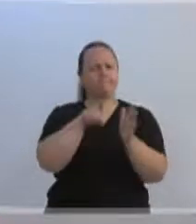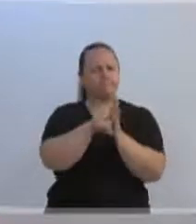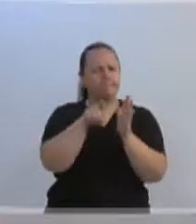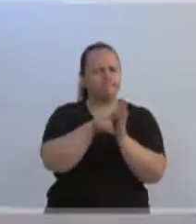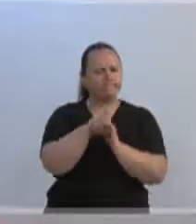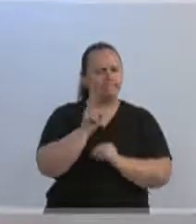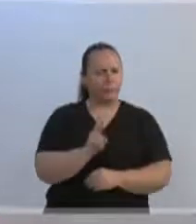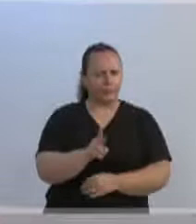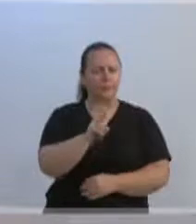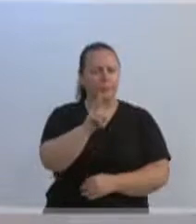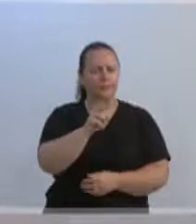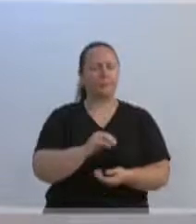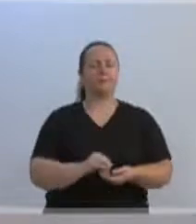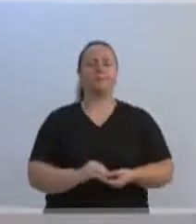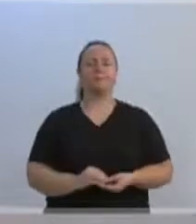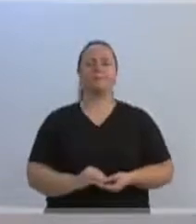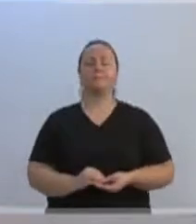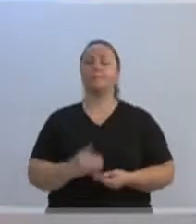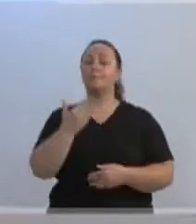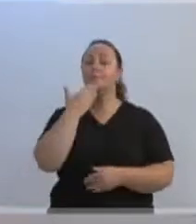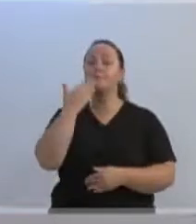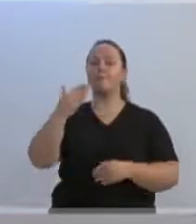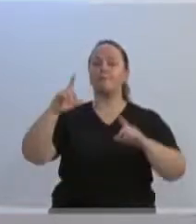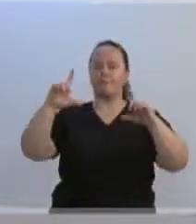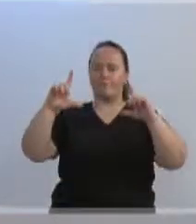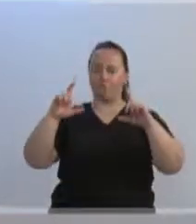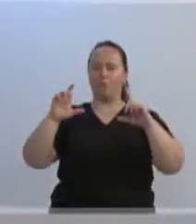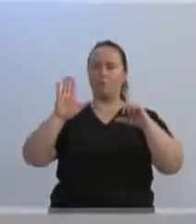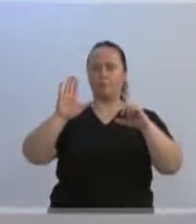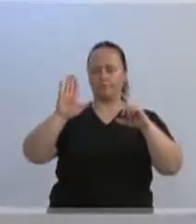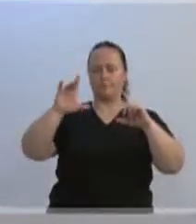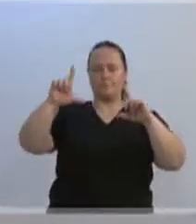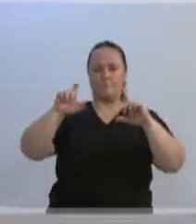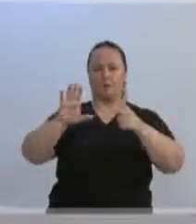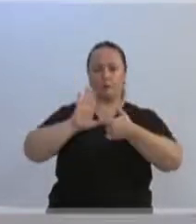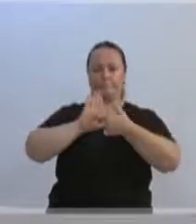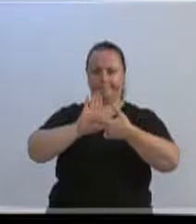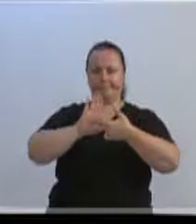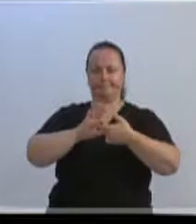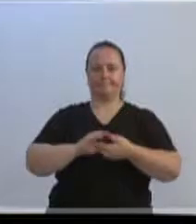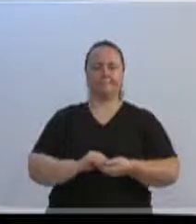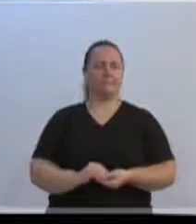eu gostaria que ele soltasse leiria a primeira foto segurança um pouco essa foto